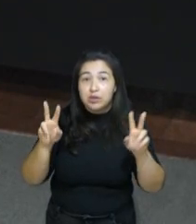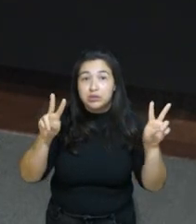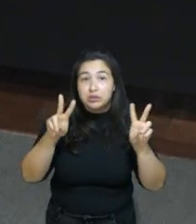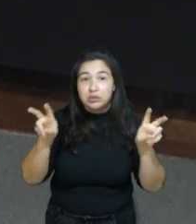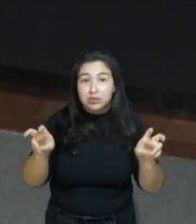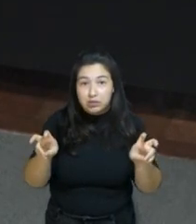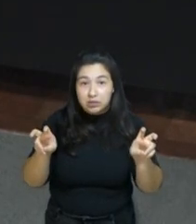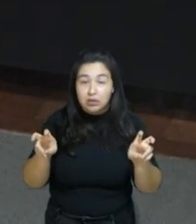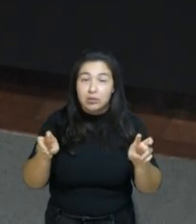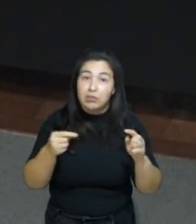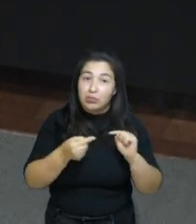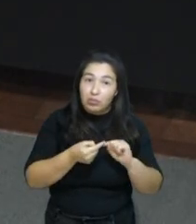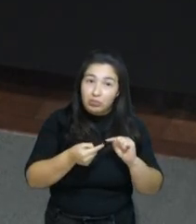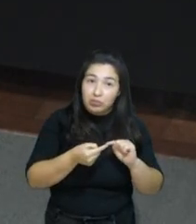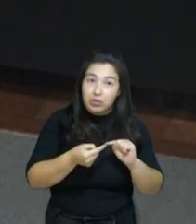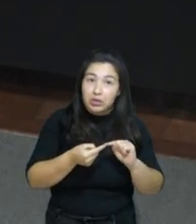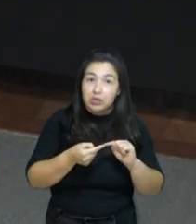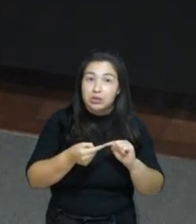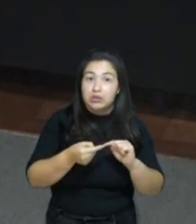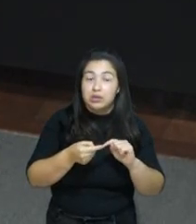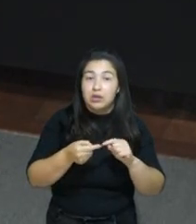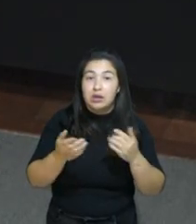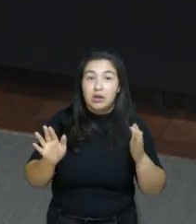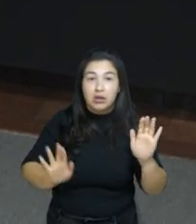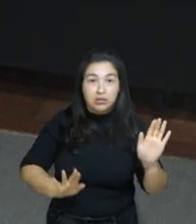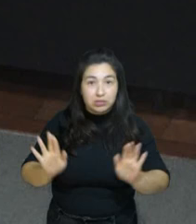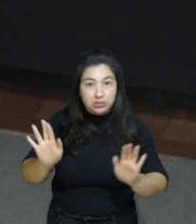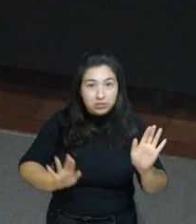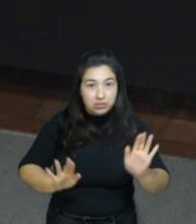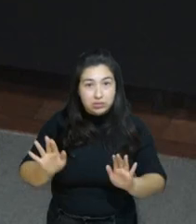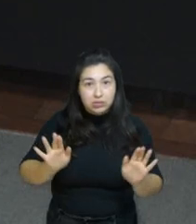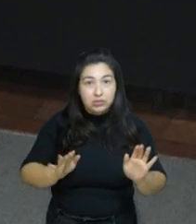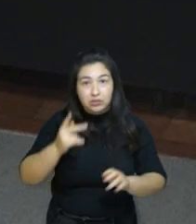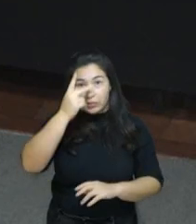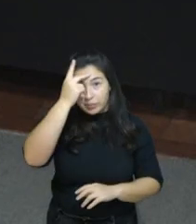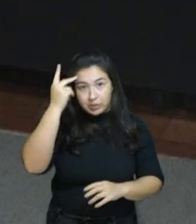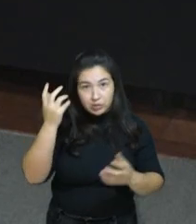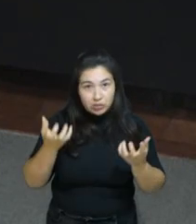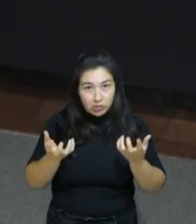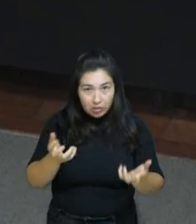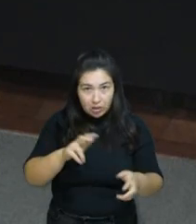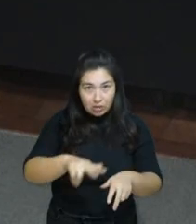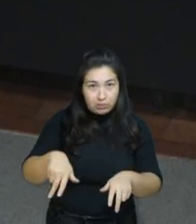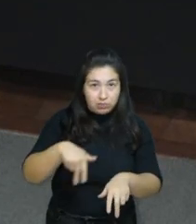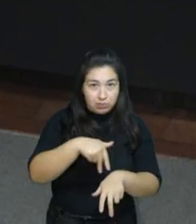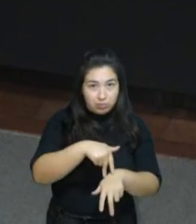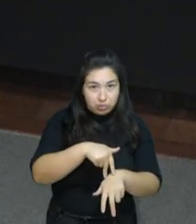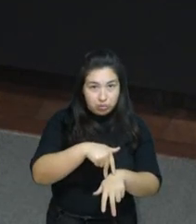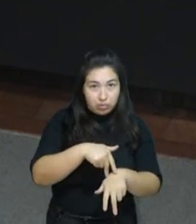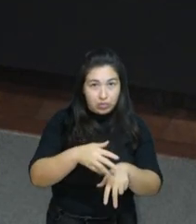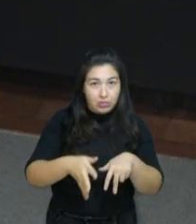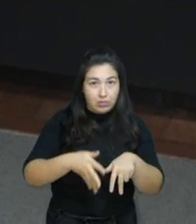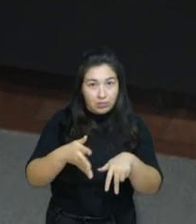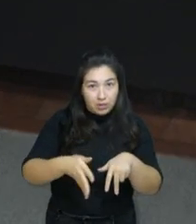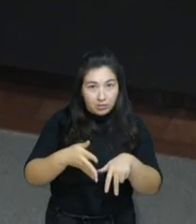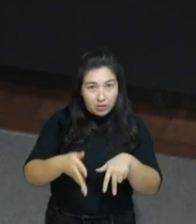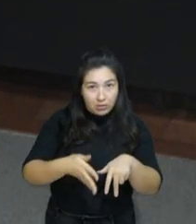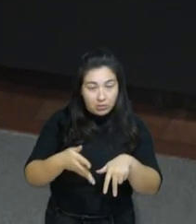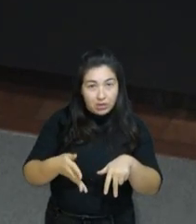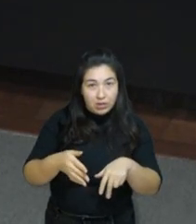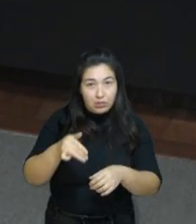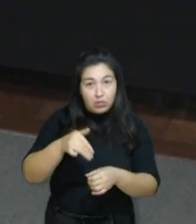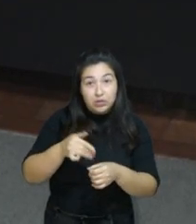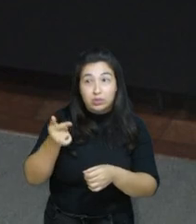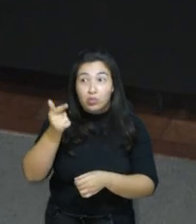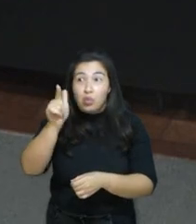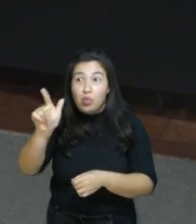ter essa informação ali, de repente, mais acessível para quando alguém queira, ou alguma outra